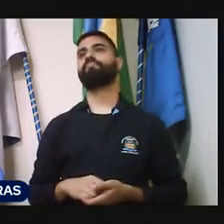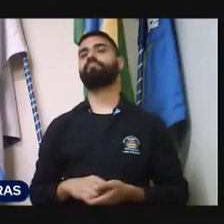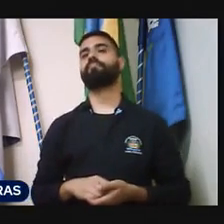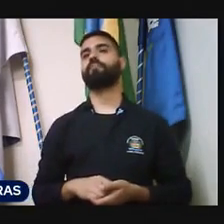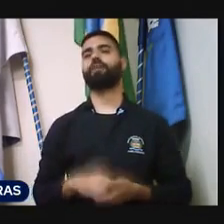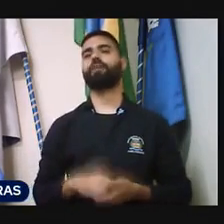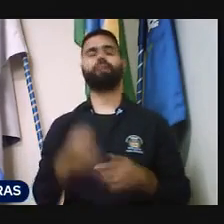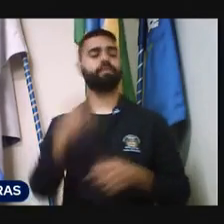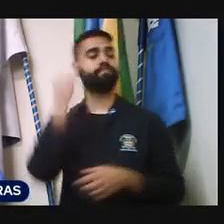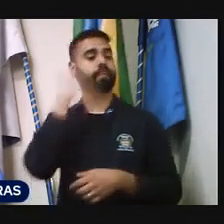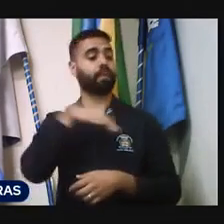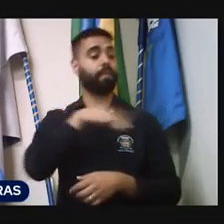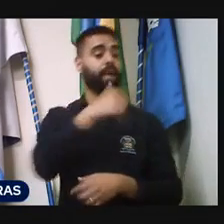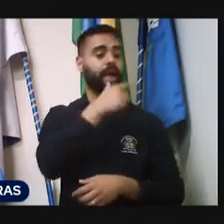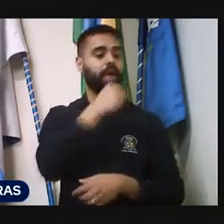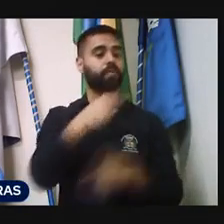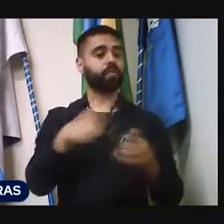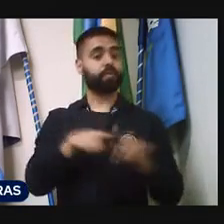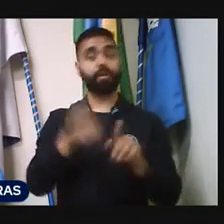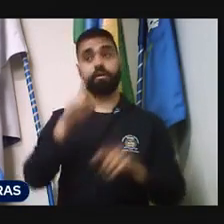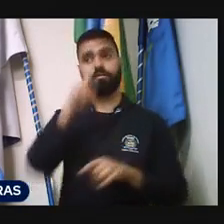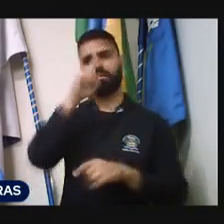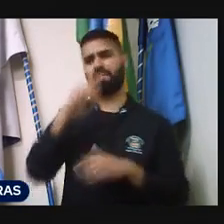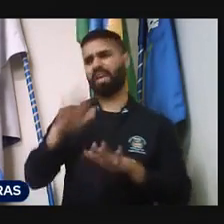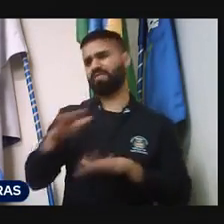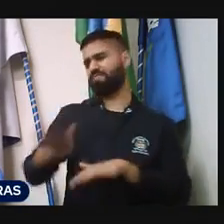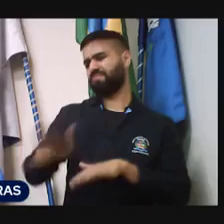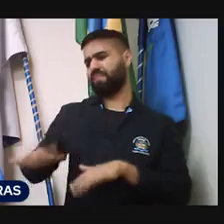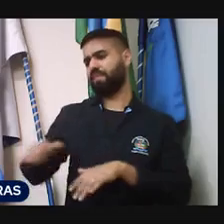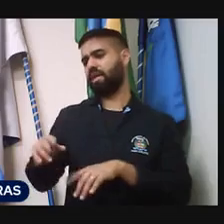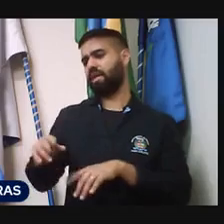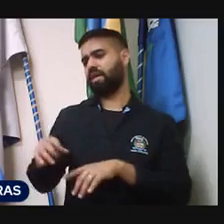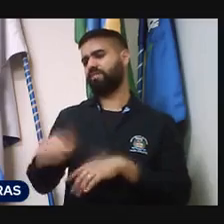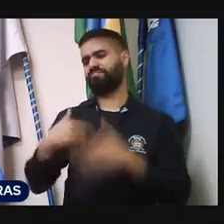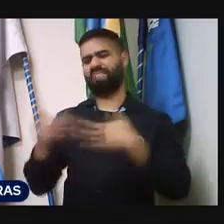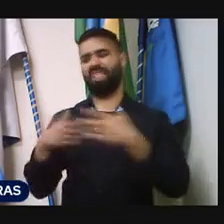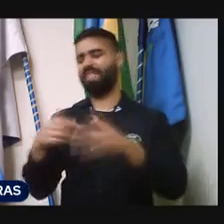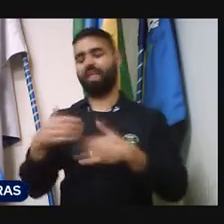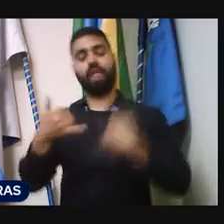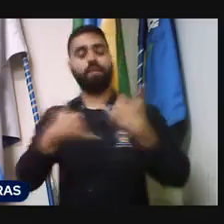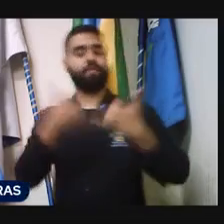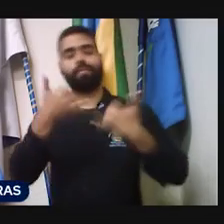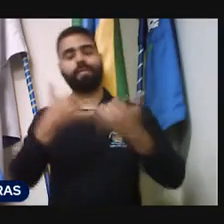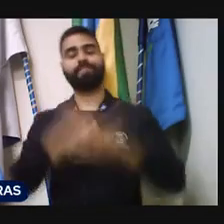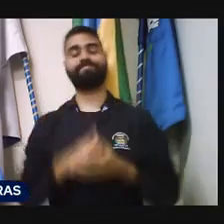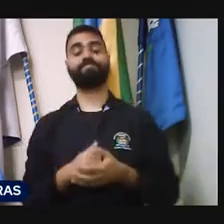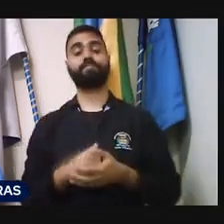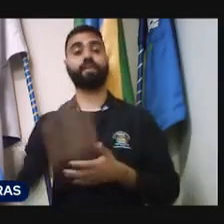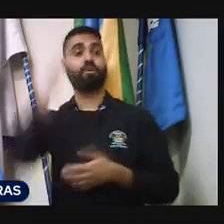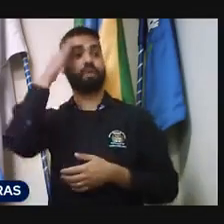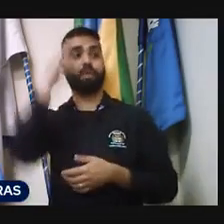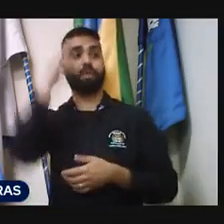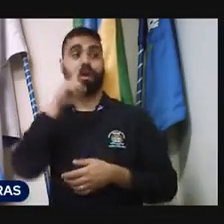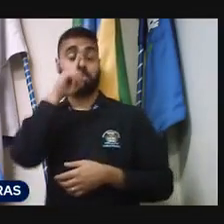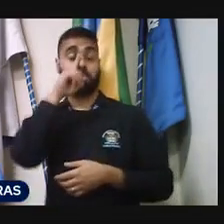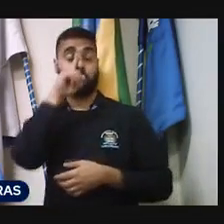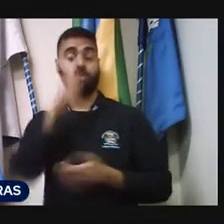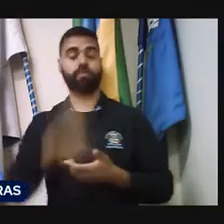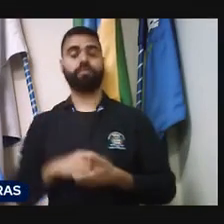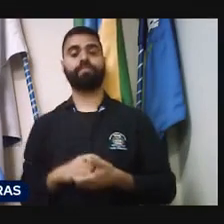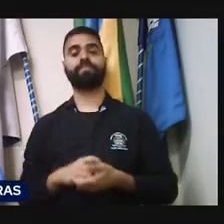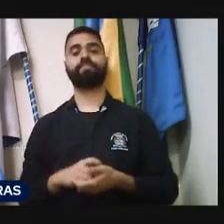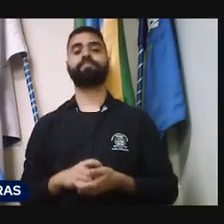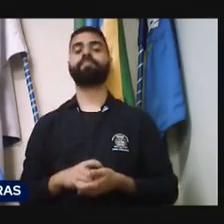corre para pegar na minha no quartel era até um risco para gente mas mulher que a gente pulava as pedras e até se divertir a gente não sabe nem o risco tava correndo